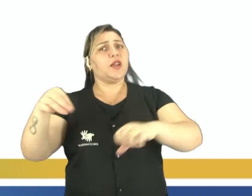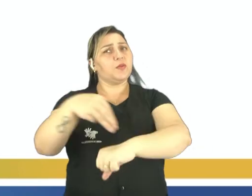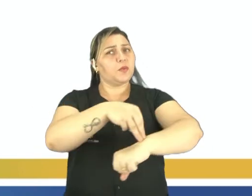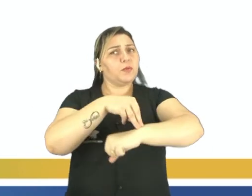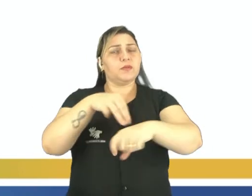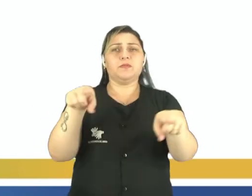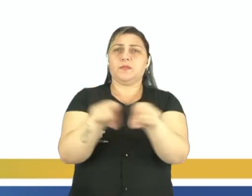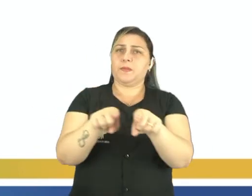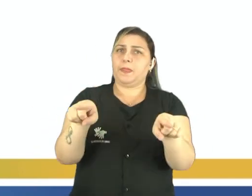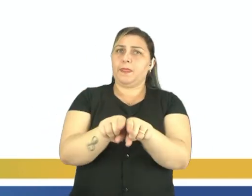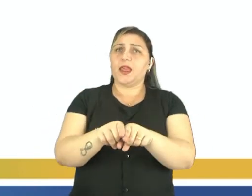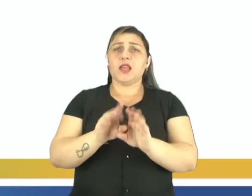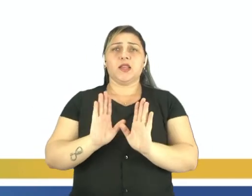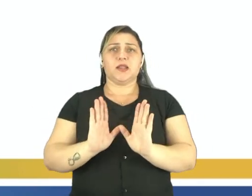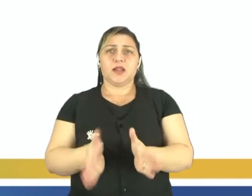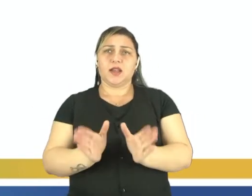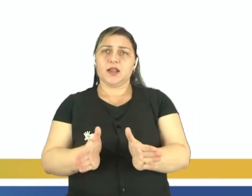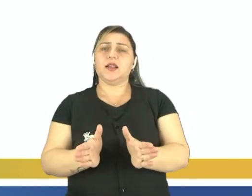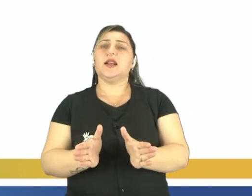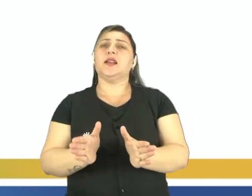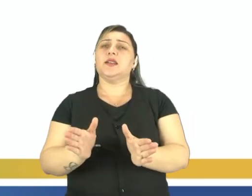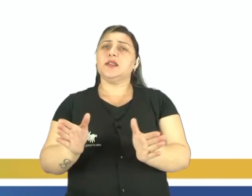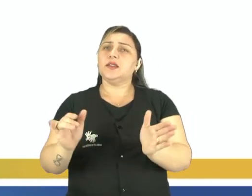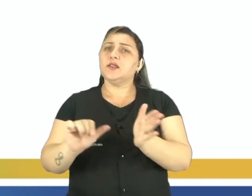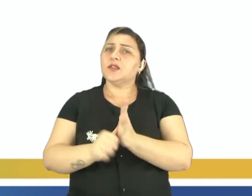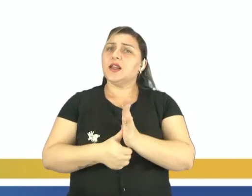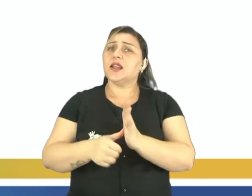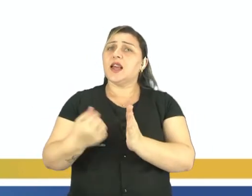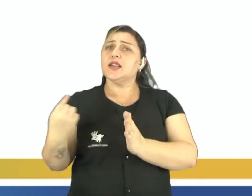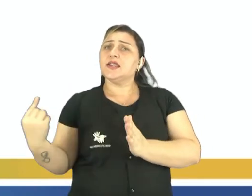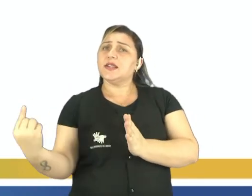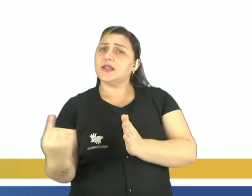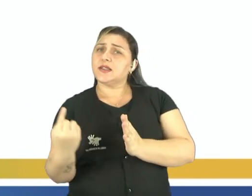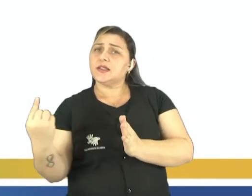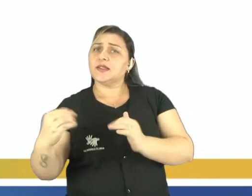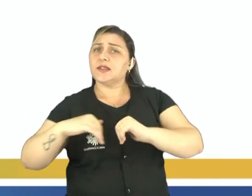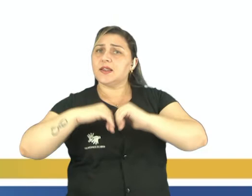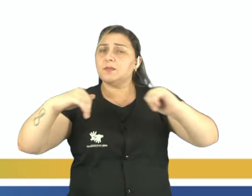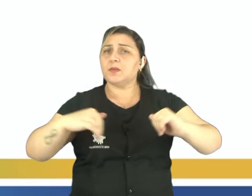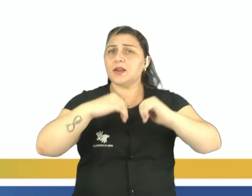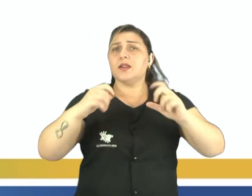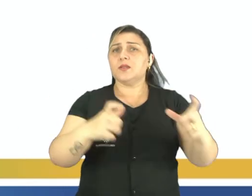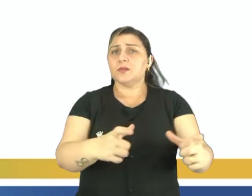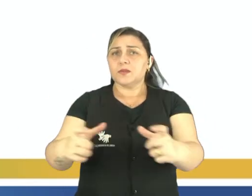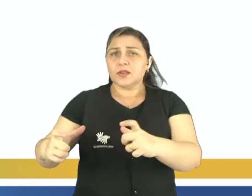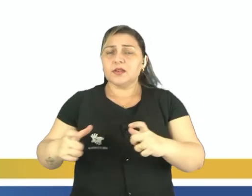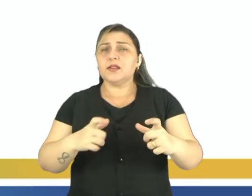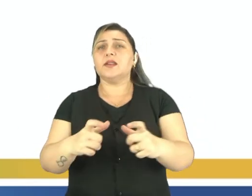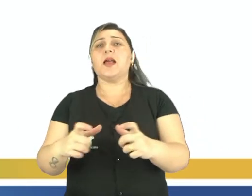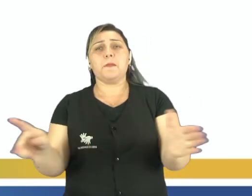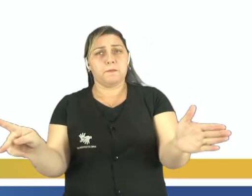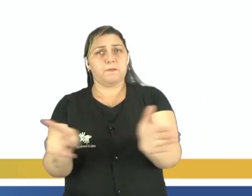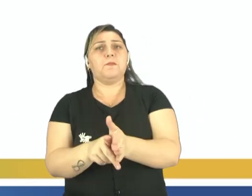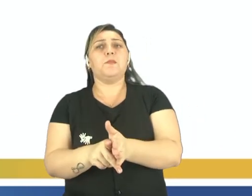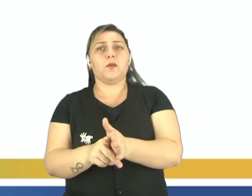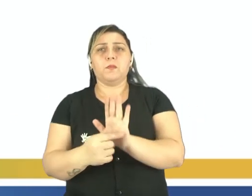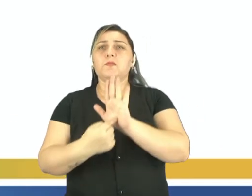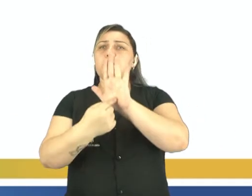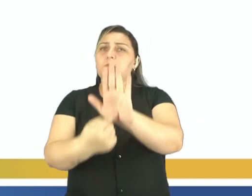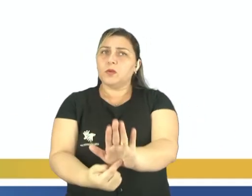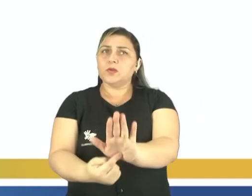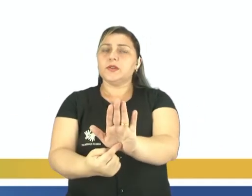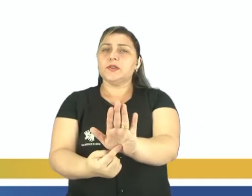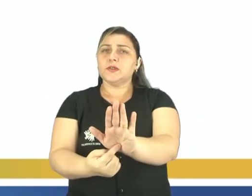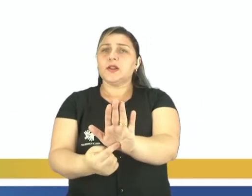momentos. Só assim ela revela as identidades individuais que se constroem no espaço simbólico que ela própria identifica e marca